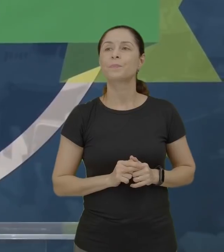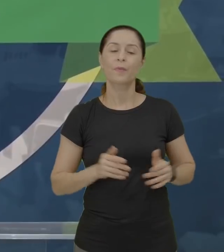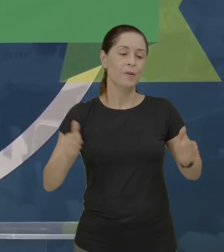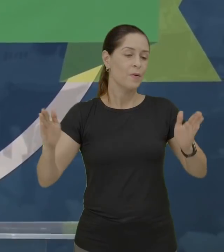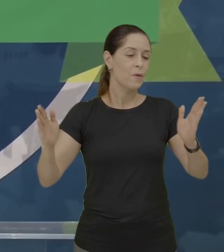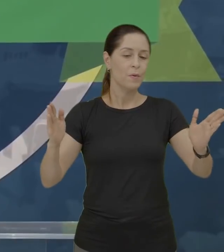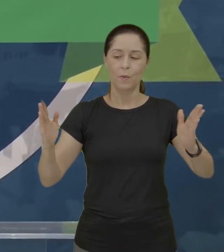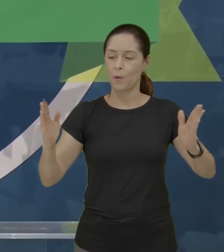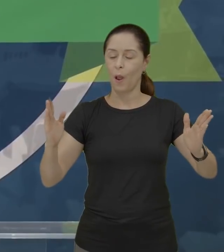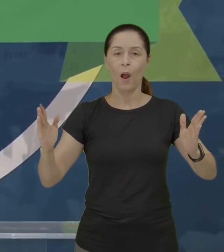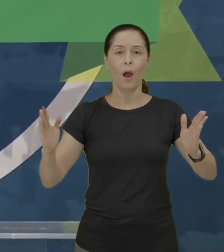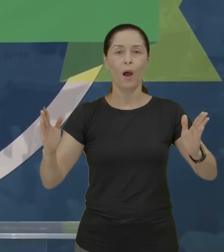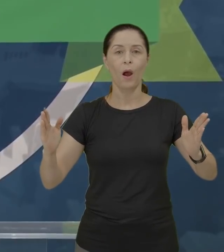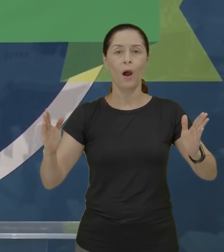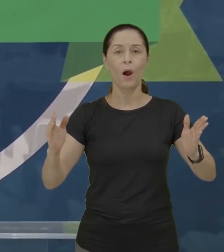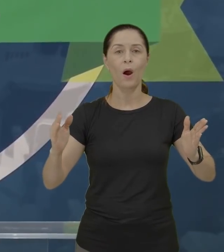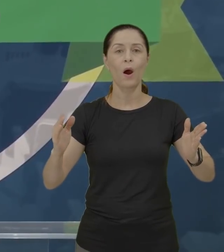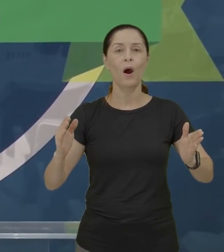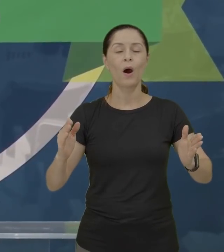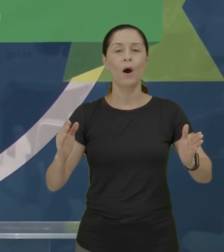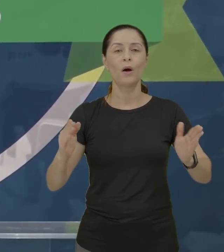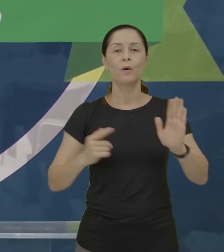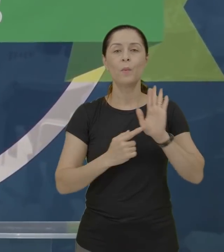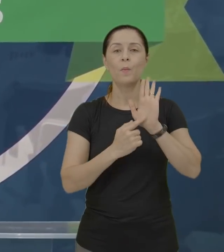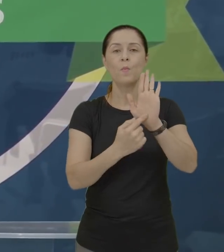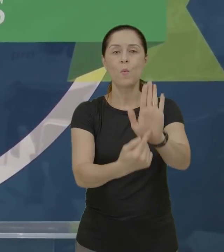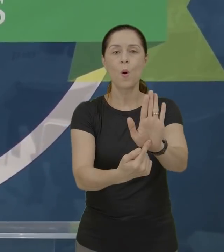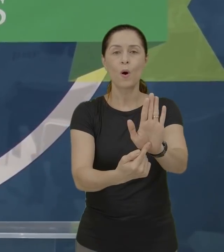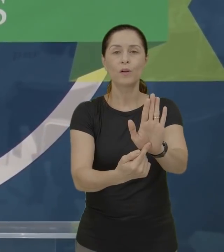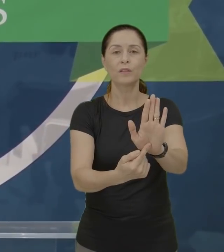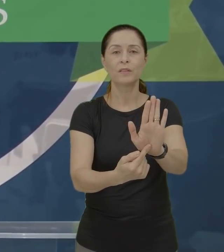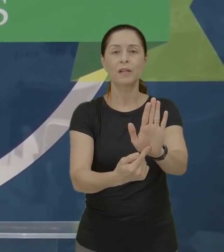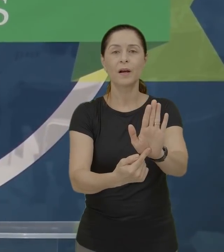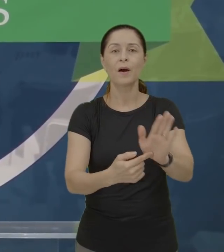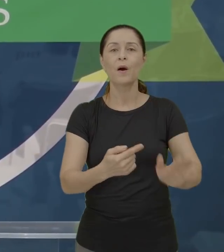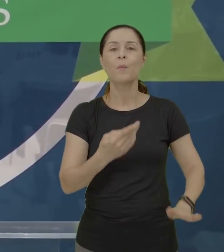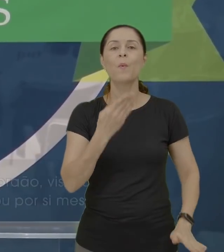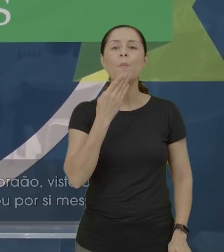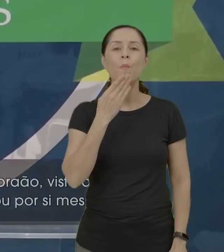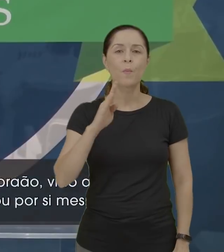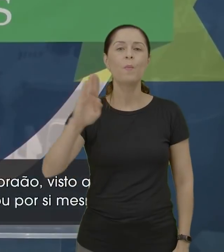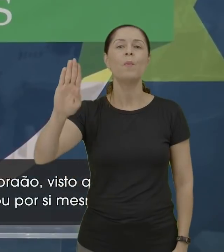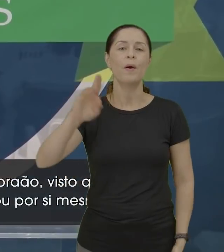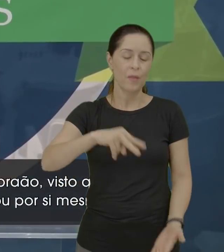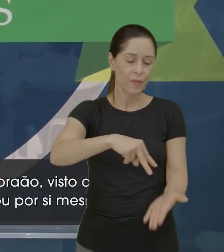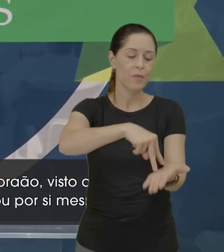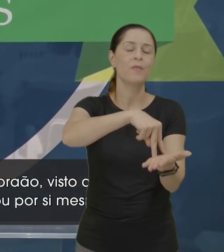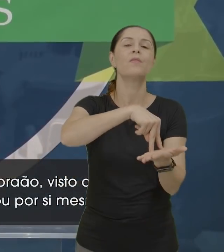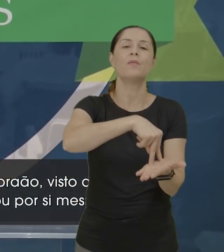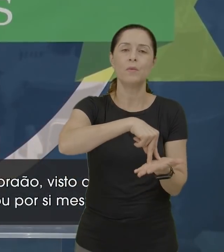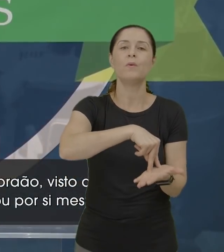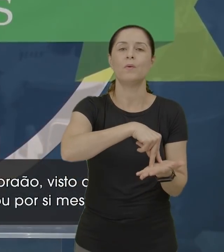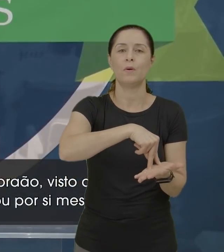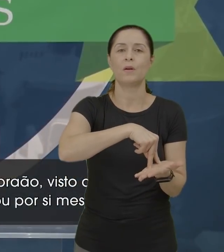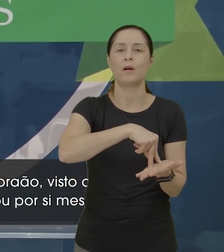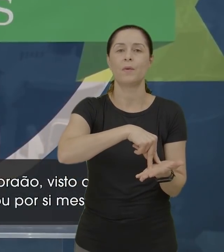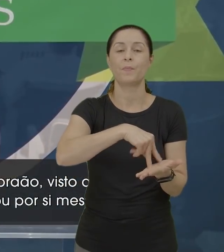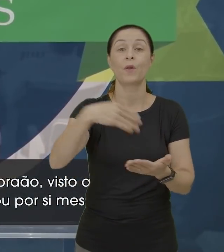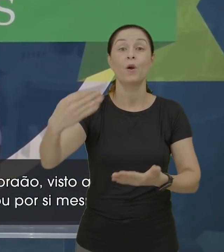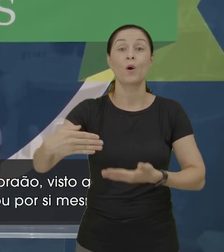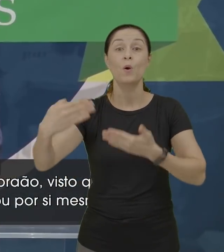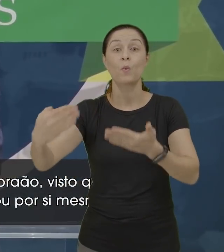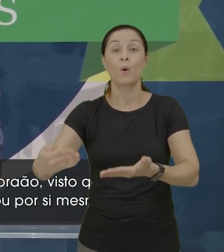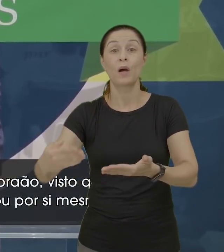autor vai mostrar para nós uma promessa segura. Pois quando Deus fez a promessa a Abraão, visto que não tinha